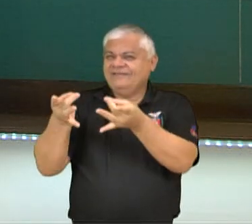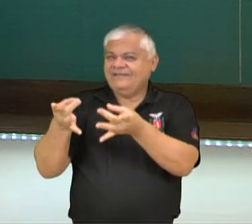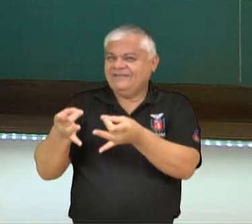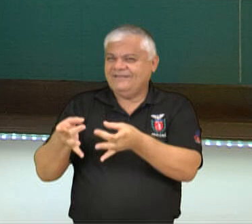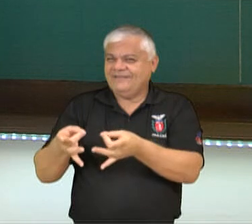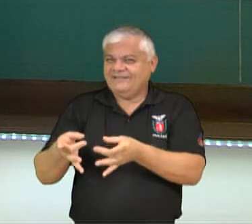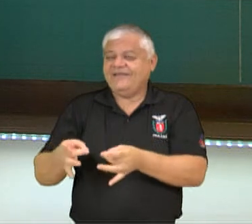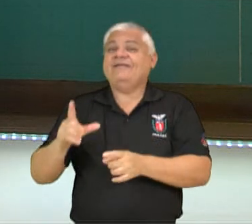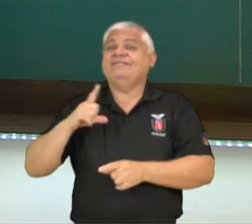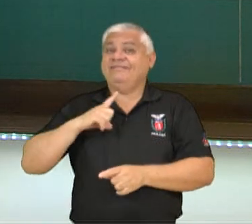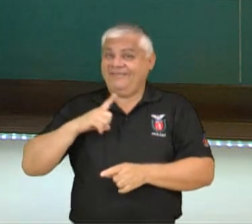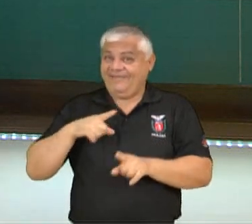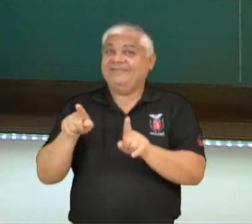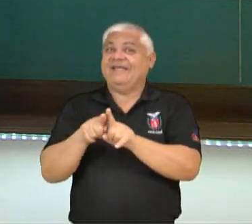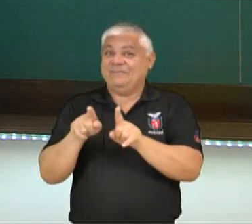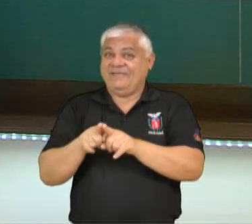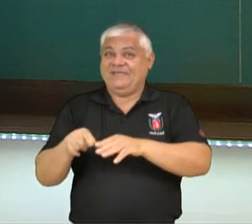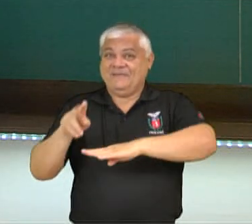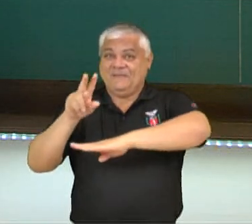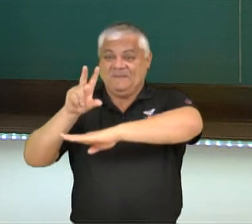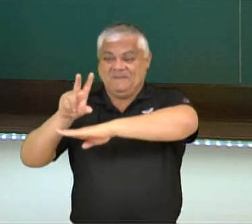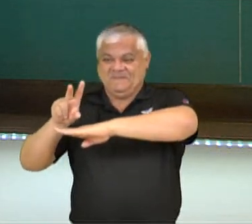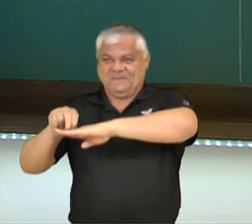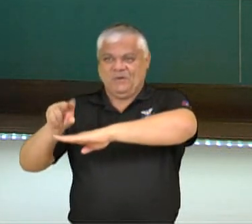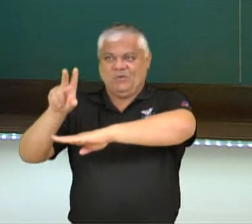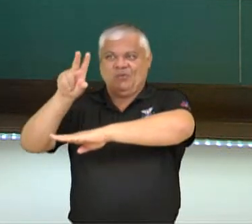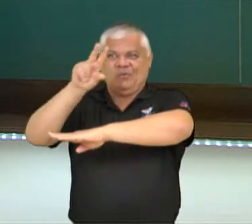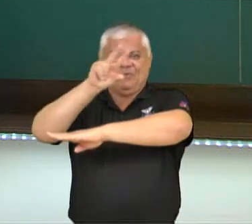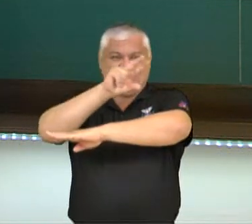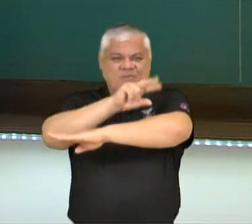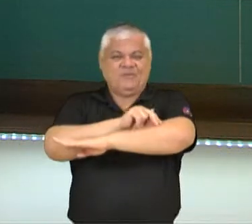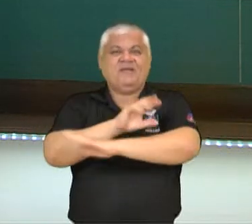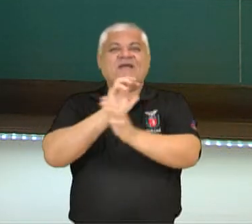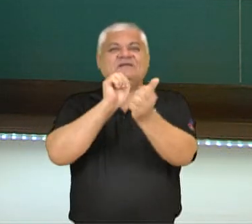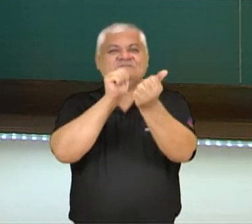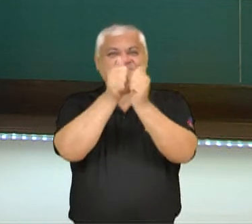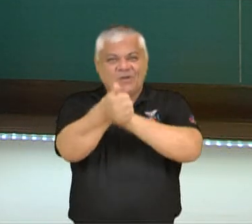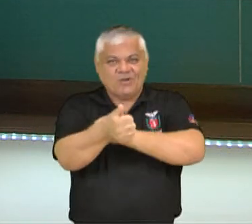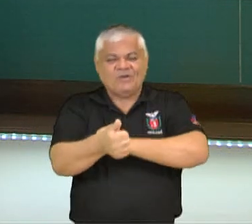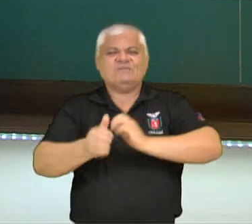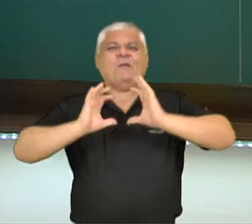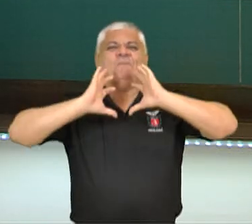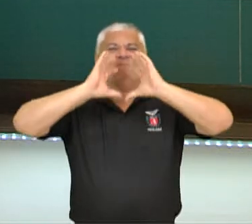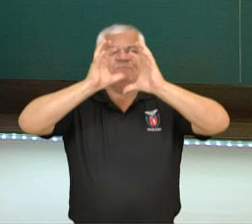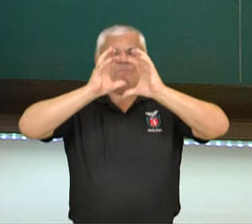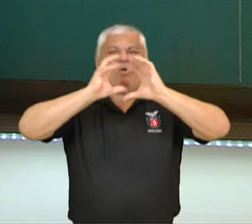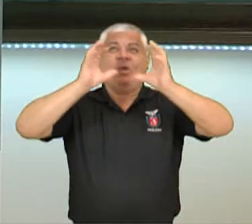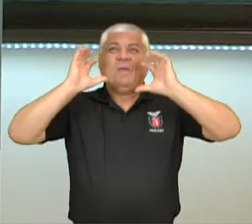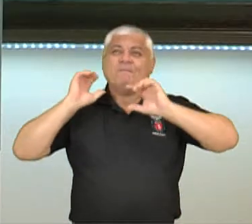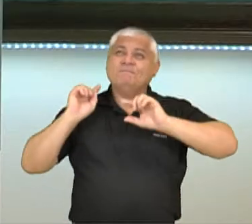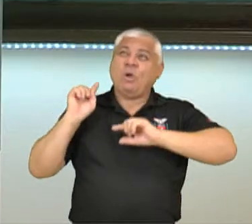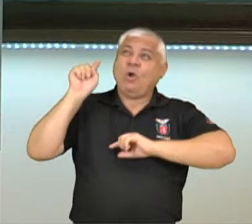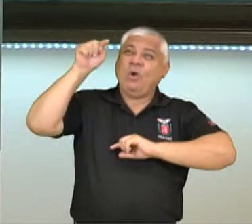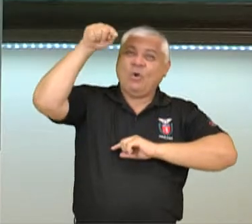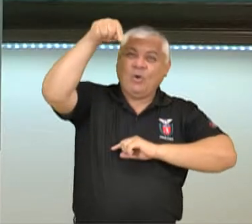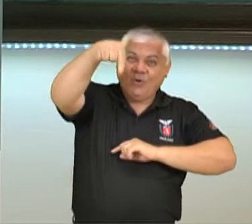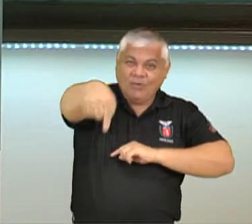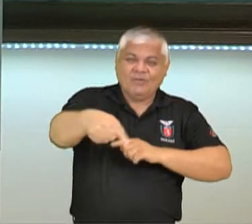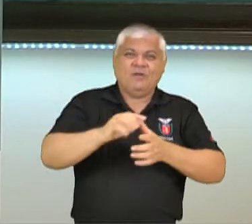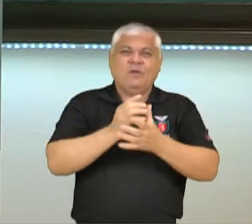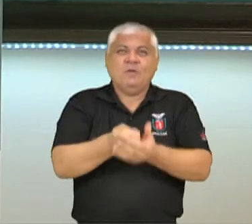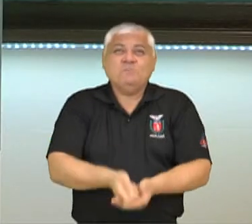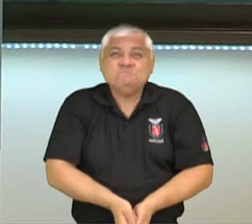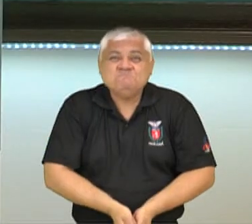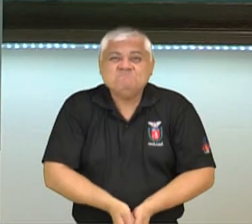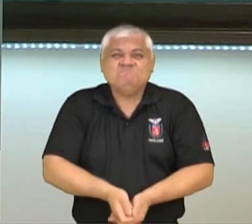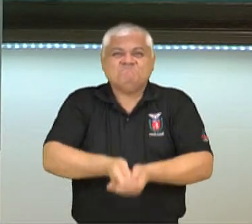movimento parabólico também. Da mesma forma que lá nos esportes, né, que você usa a bola, um chute, um arremesso, um saque do